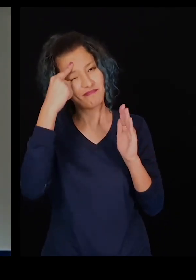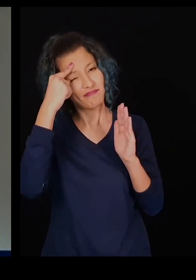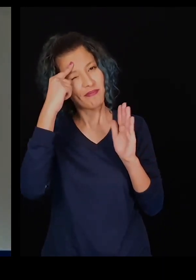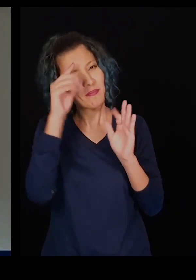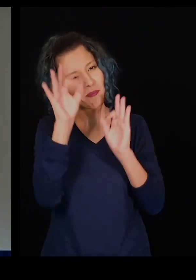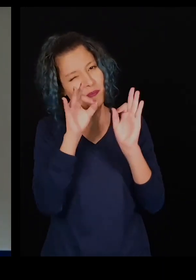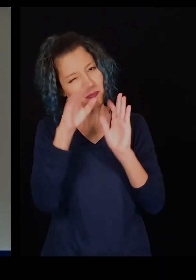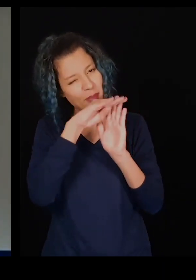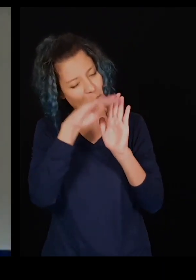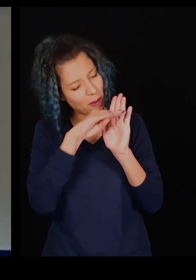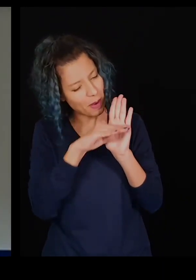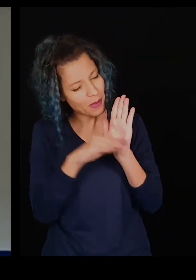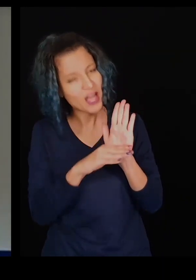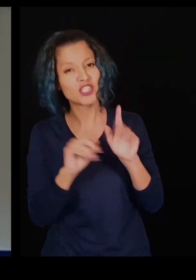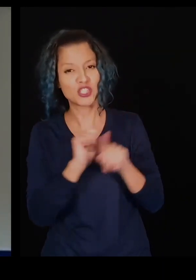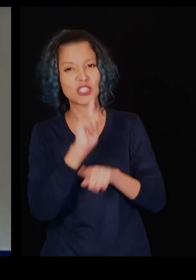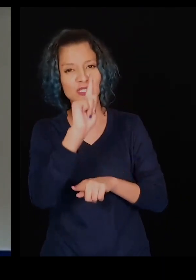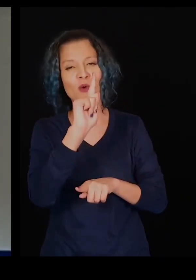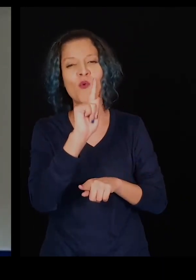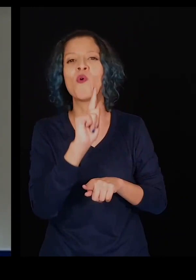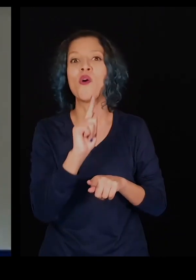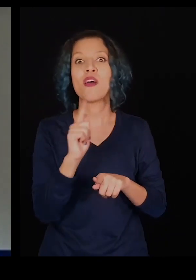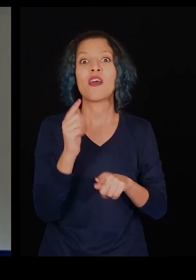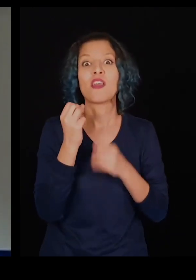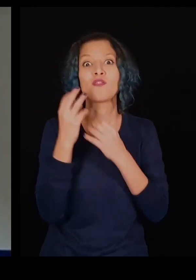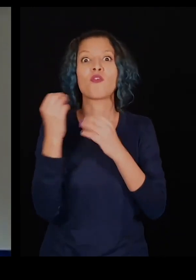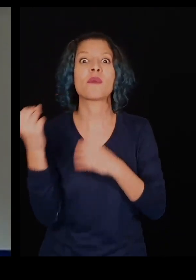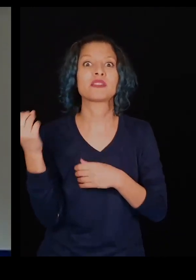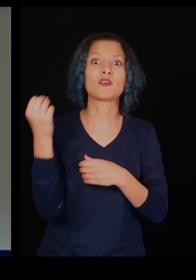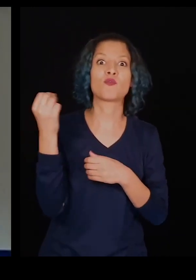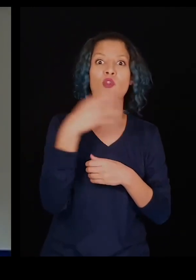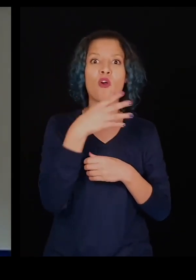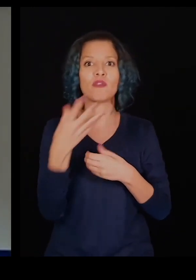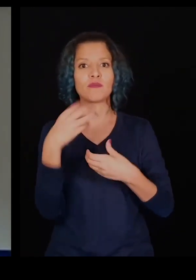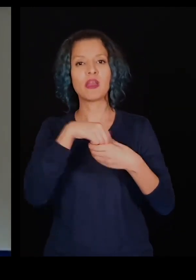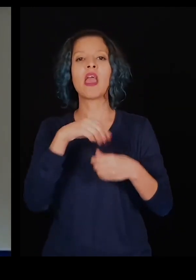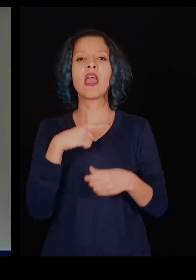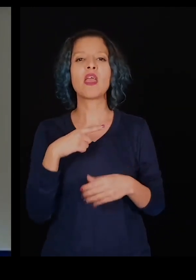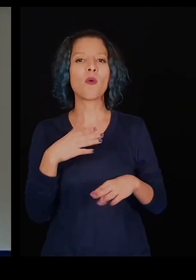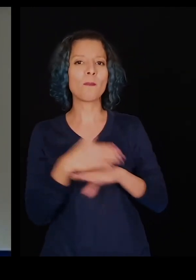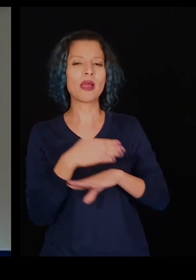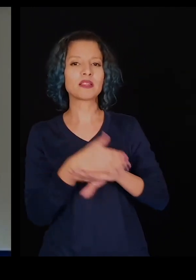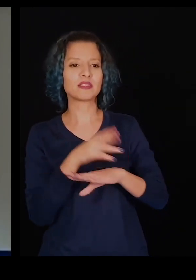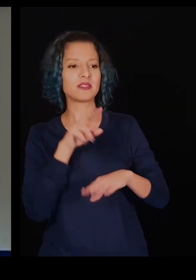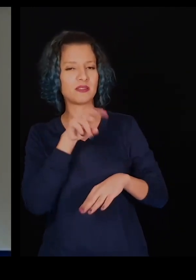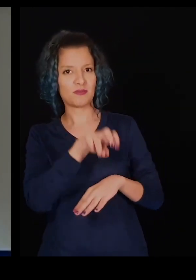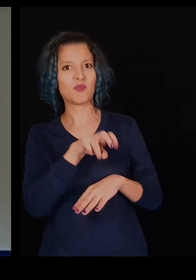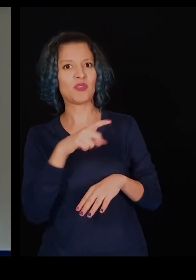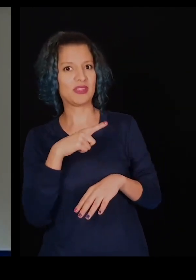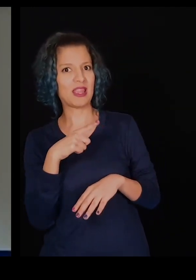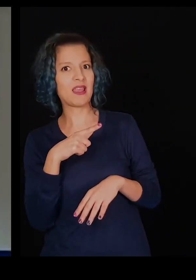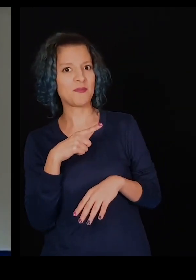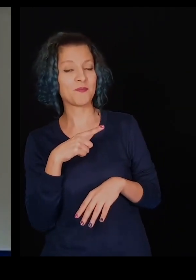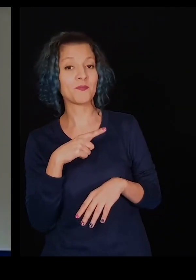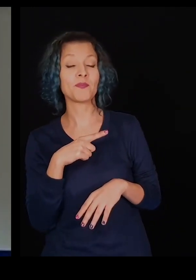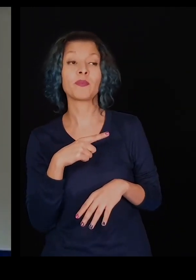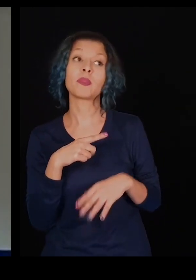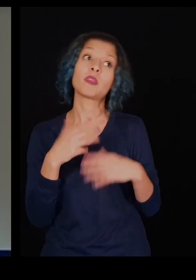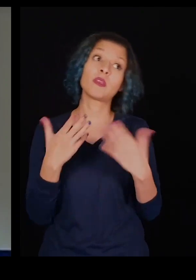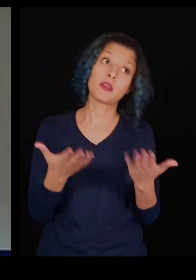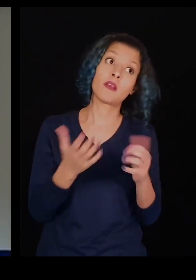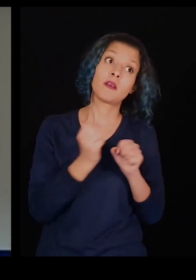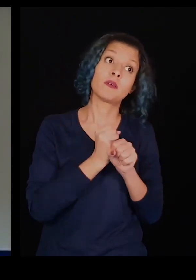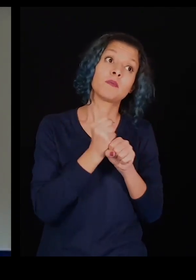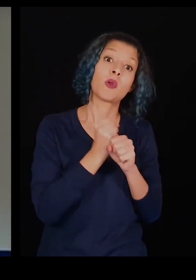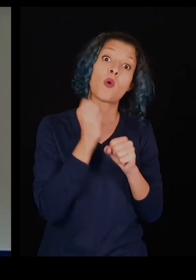onde todo mundo vai atualizando as informações, eu tenho uma cadeira lá. Eu devo entender, depois de